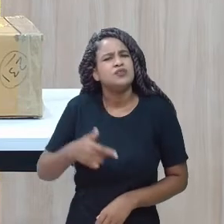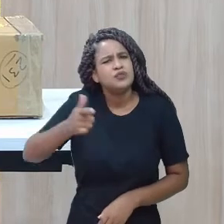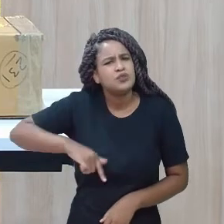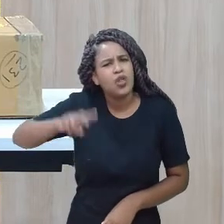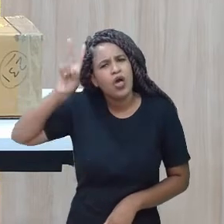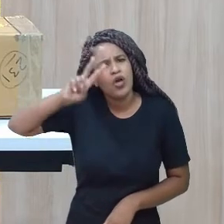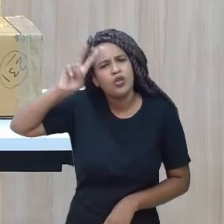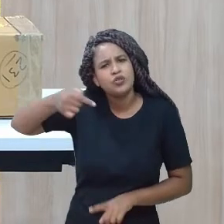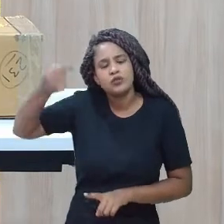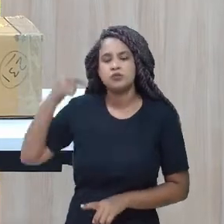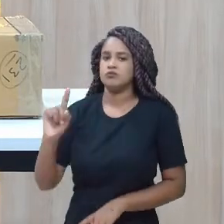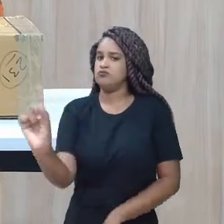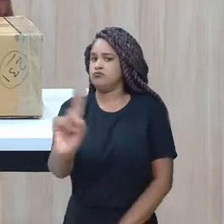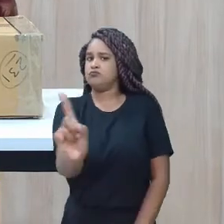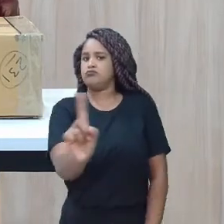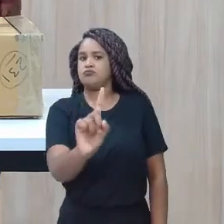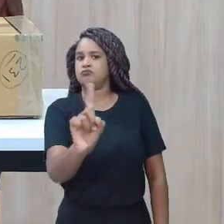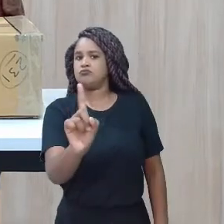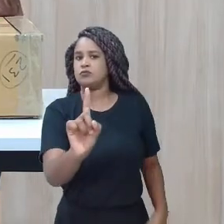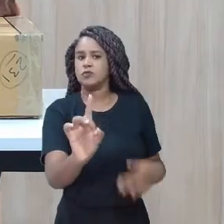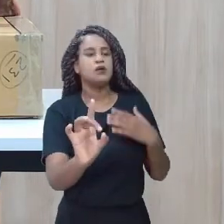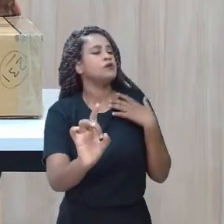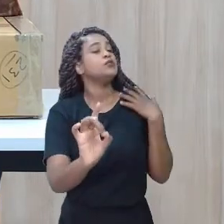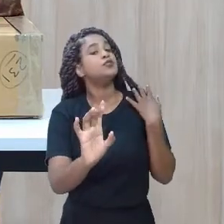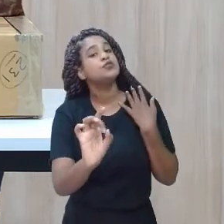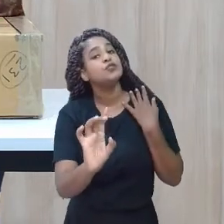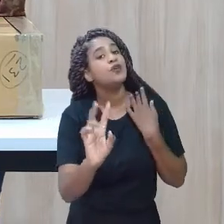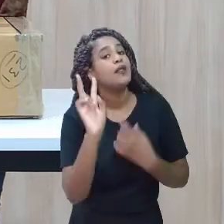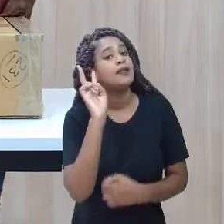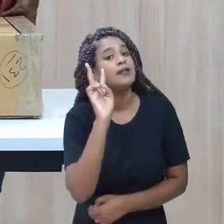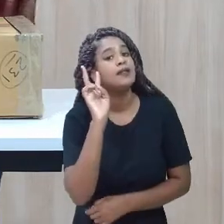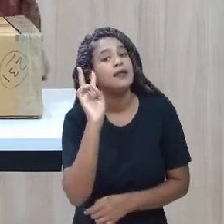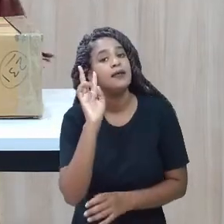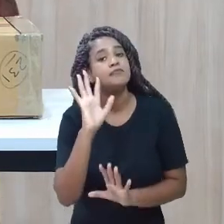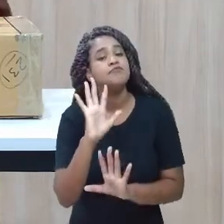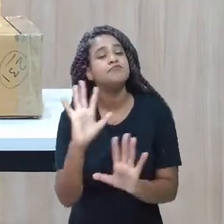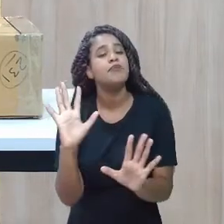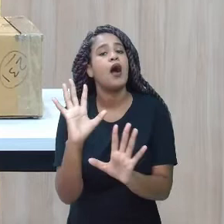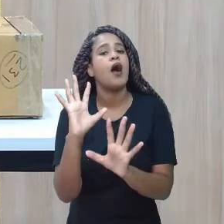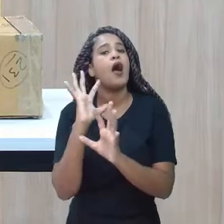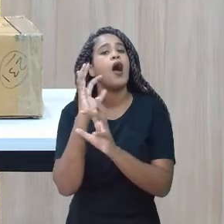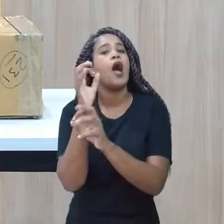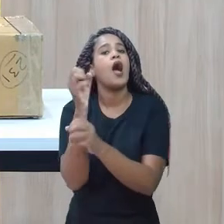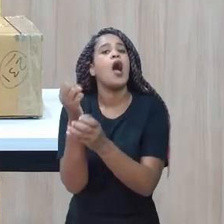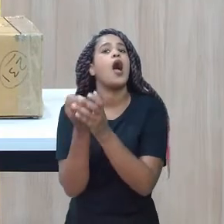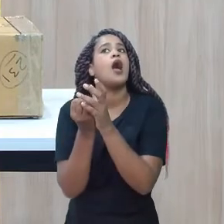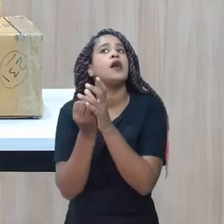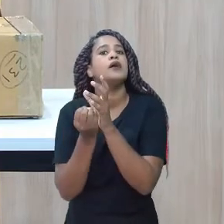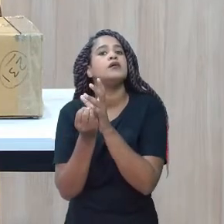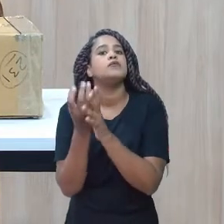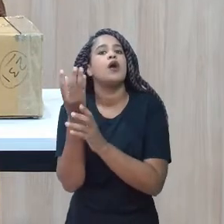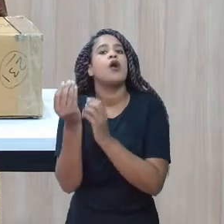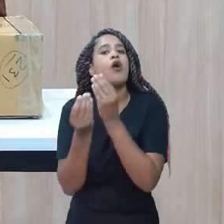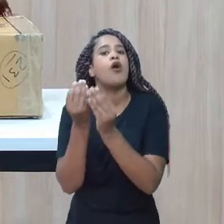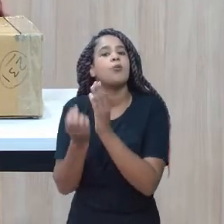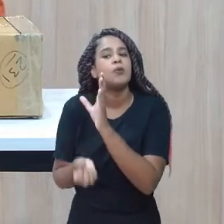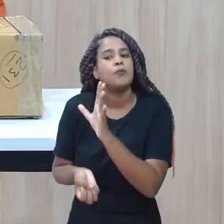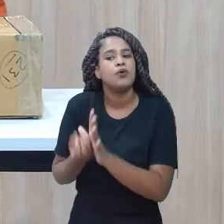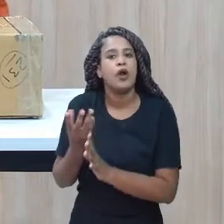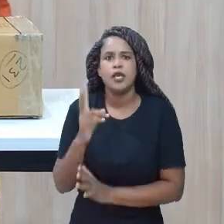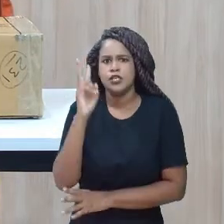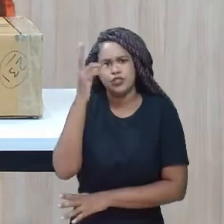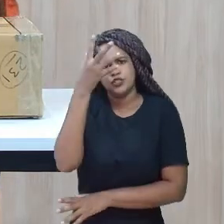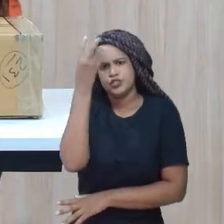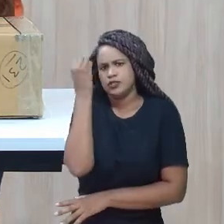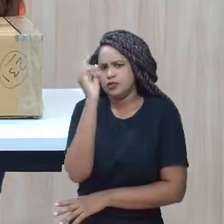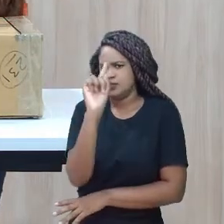de novo. Eu disse, não. Só para vocês se lembrarem, meu povo, da origem, nunca esquecerem. E já